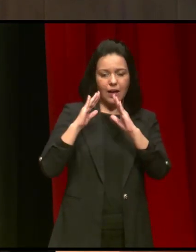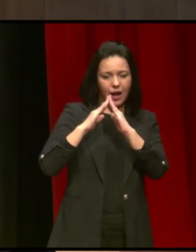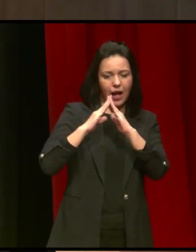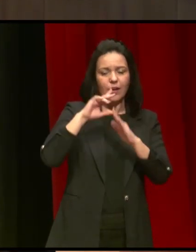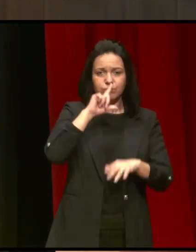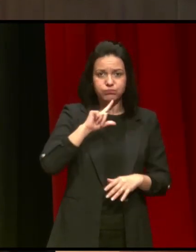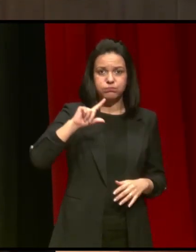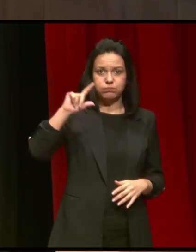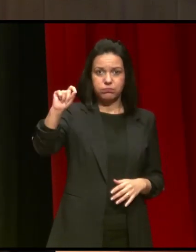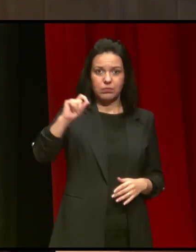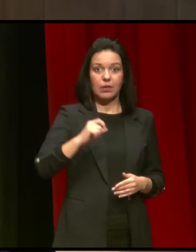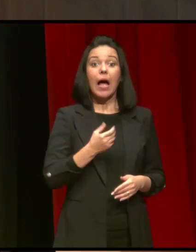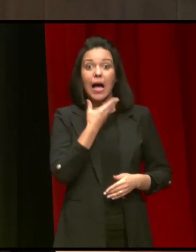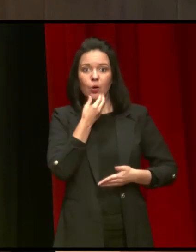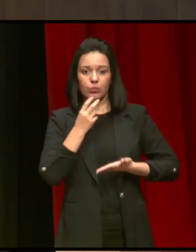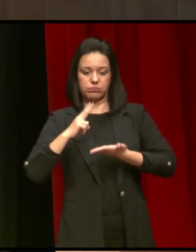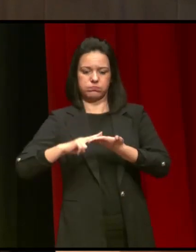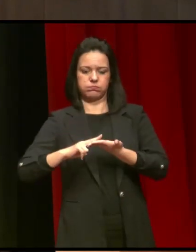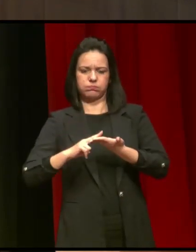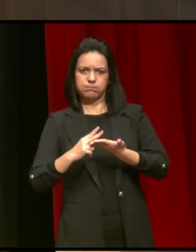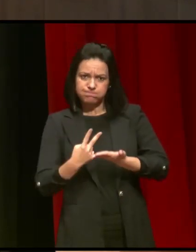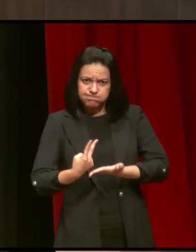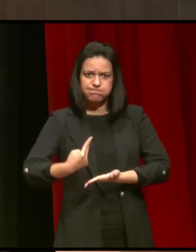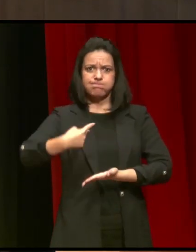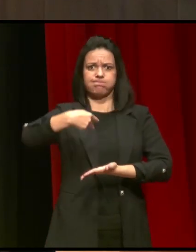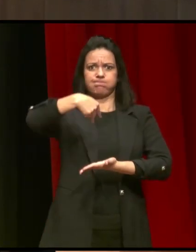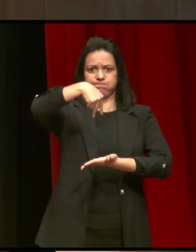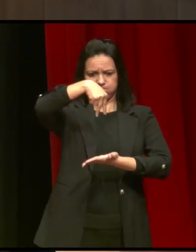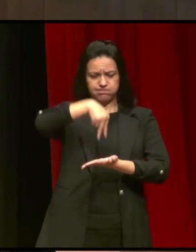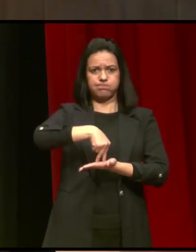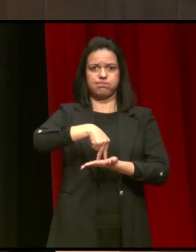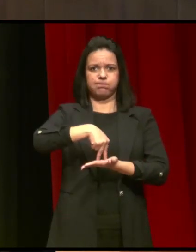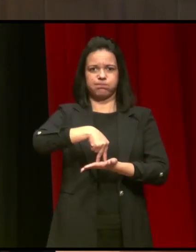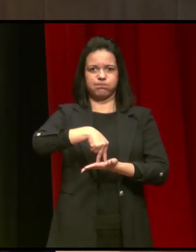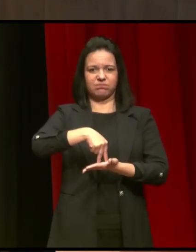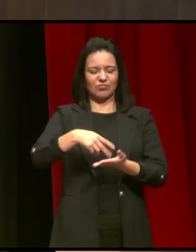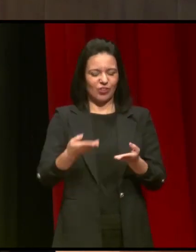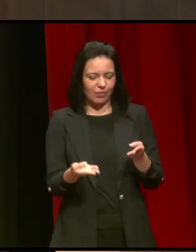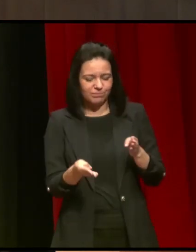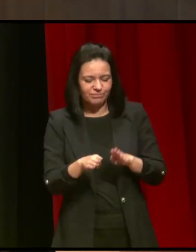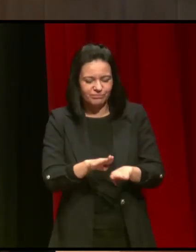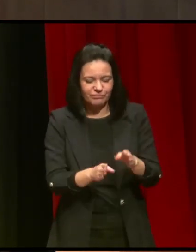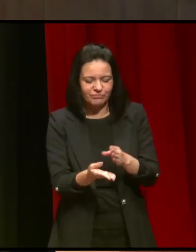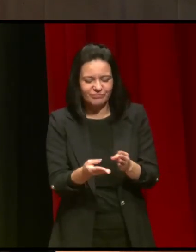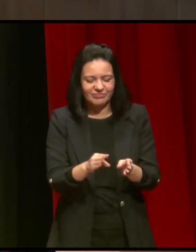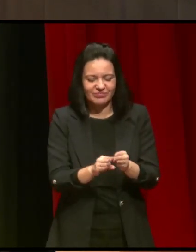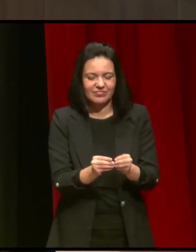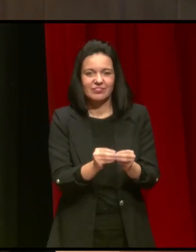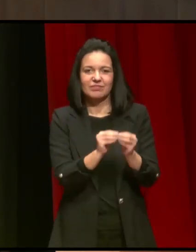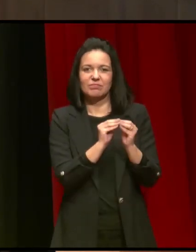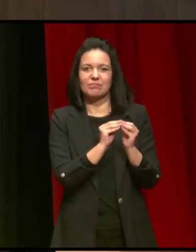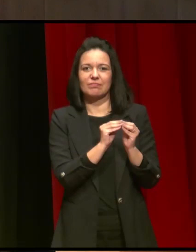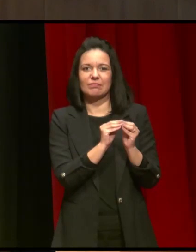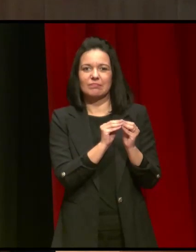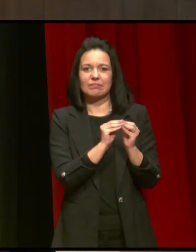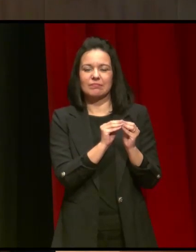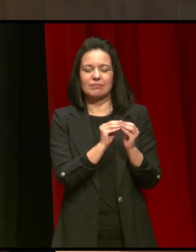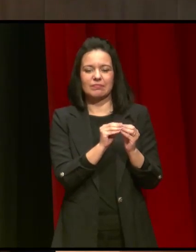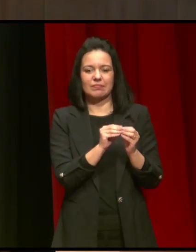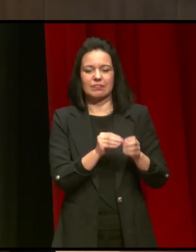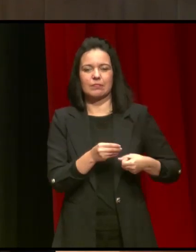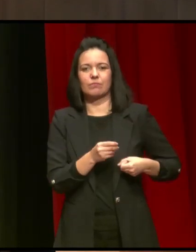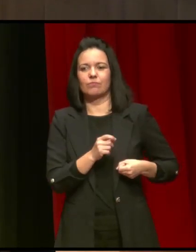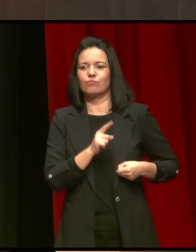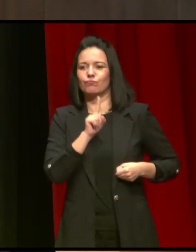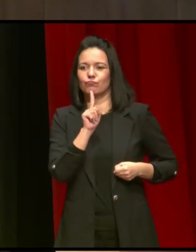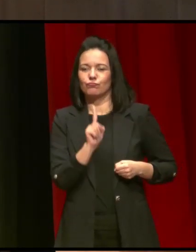homem paralítico, se levantou, e no mesmo instante, pegando o leito, retirando-se da vista de todos, a